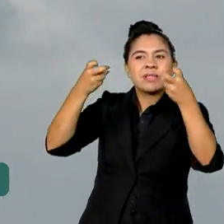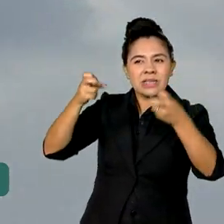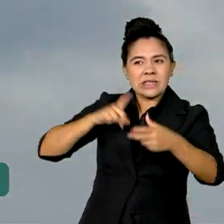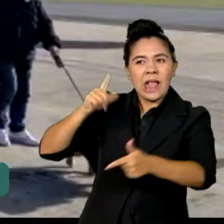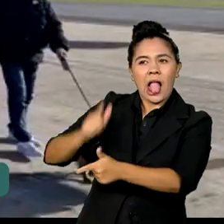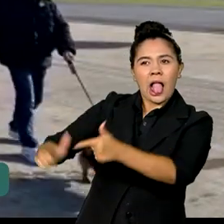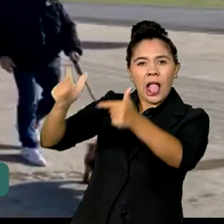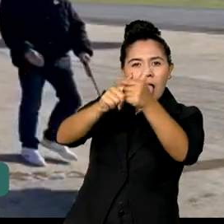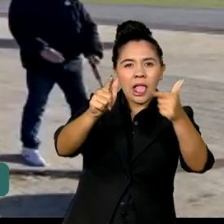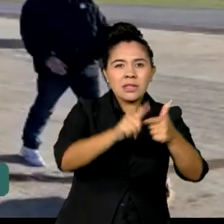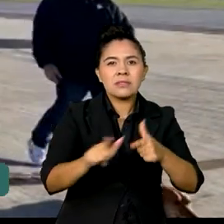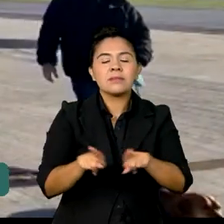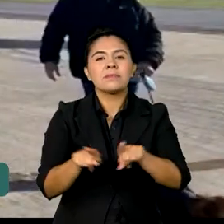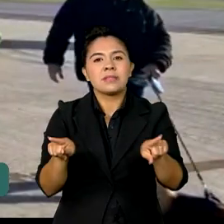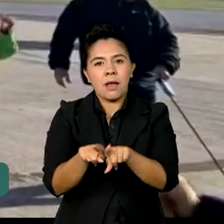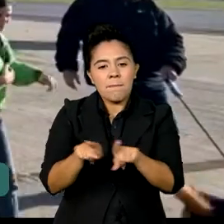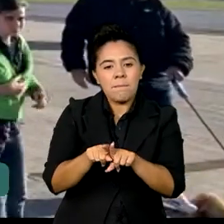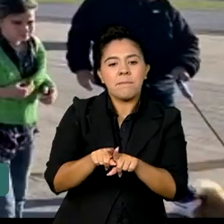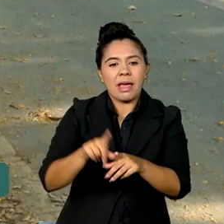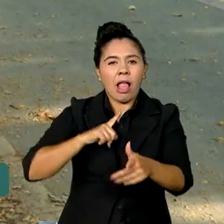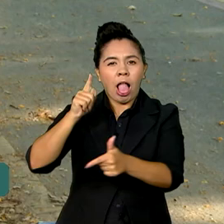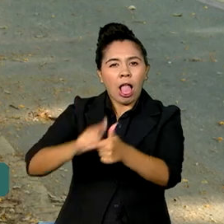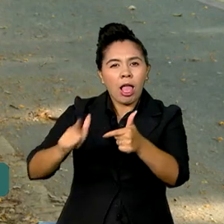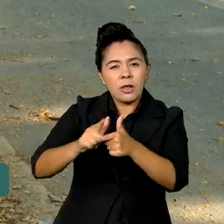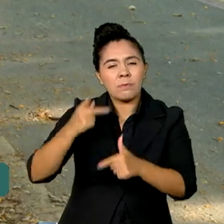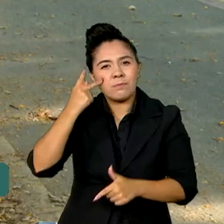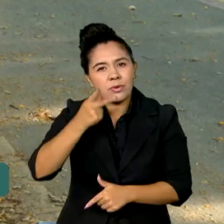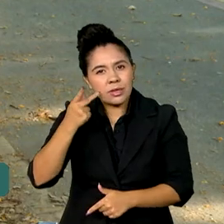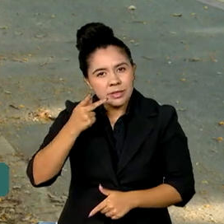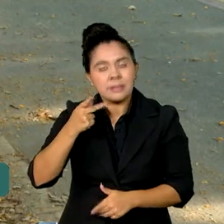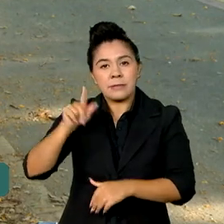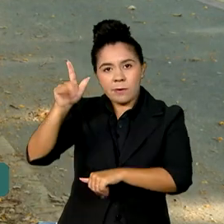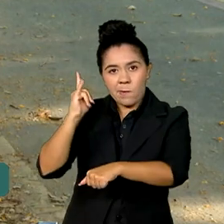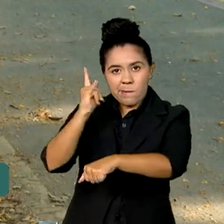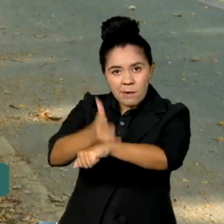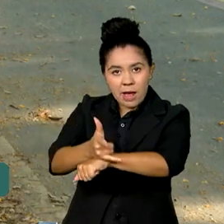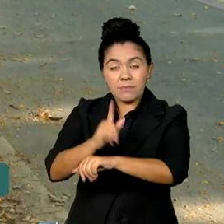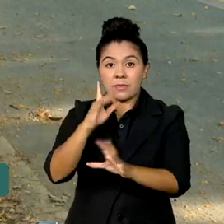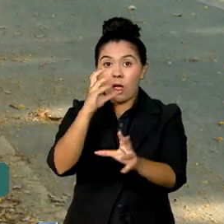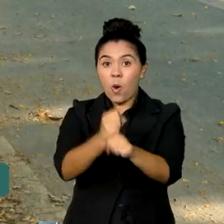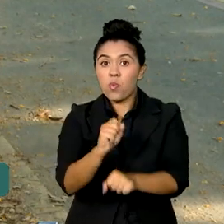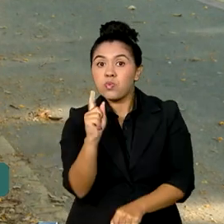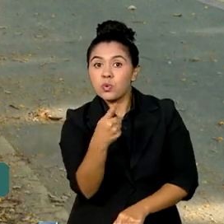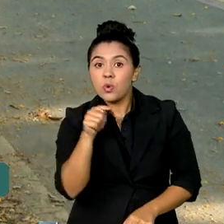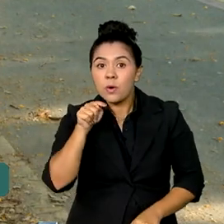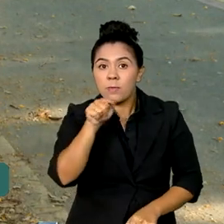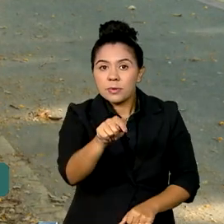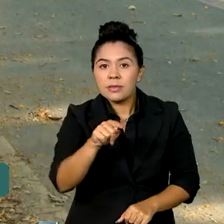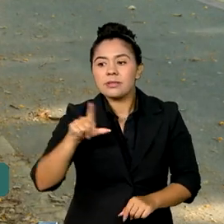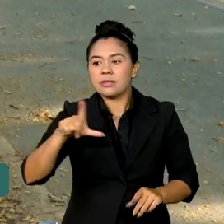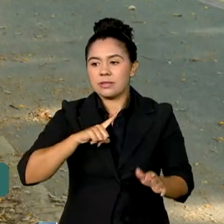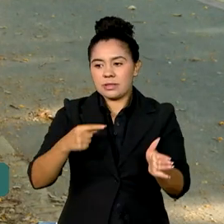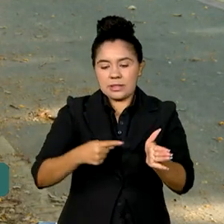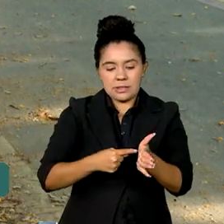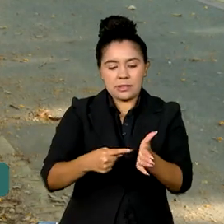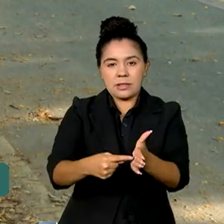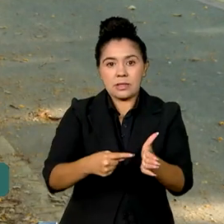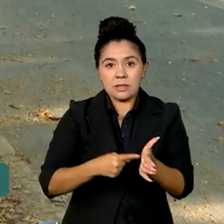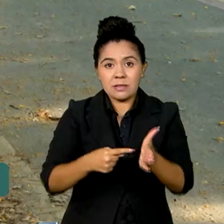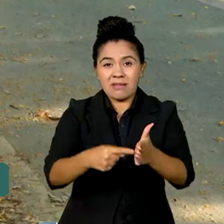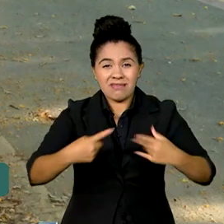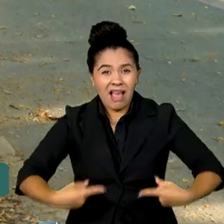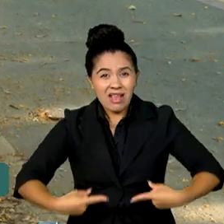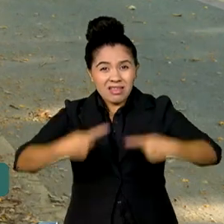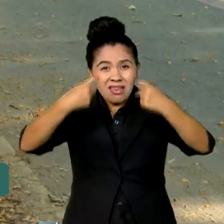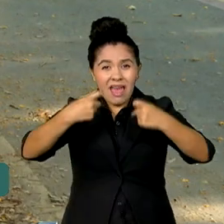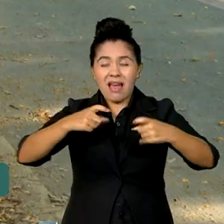e a instabilidade política no Haiti. Já foram quase 1.000 vistos para os sírios afetados pela guerra civil em seu